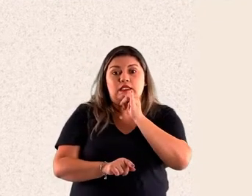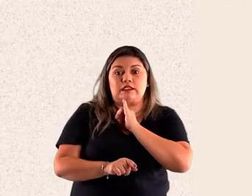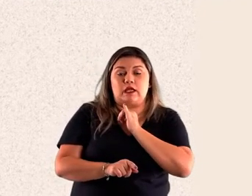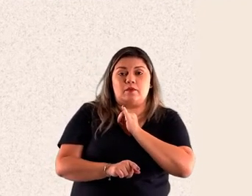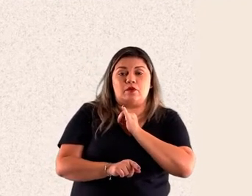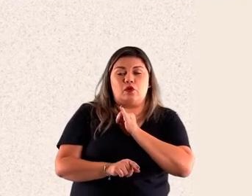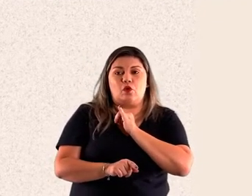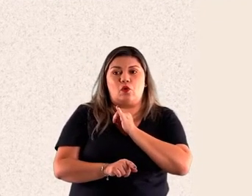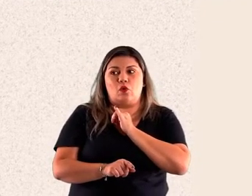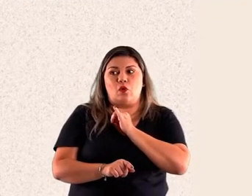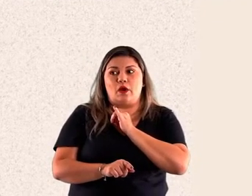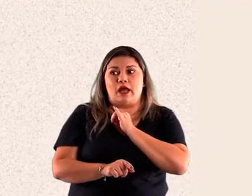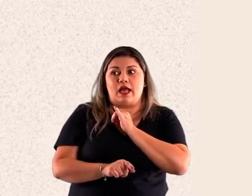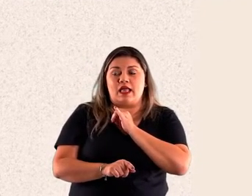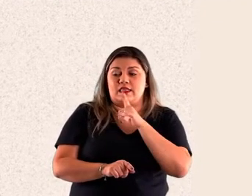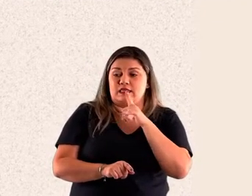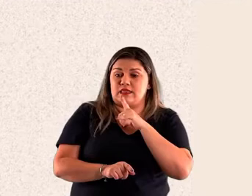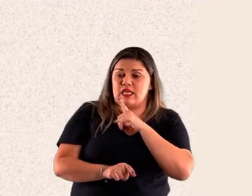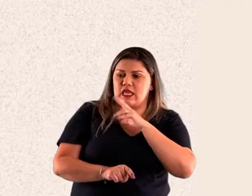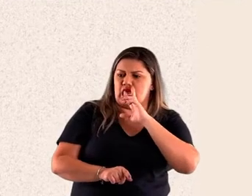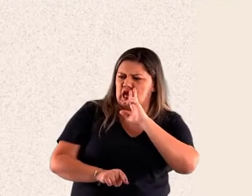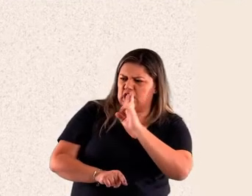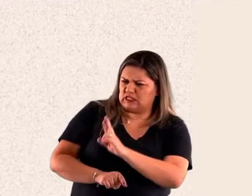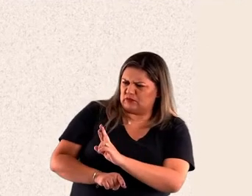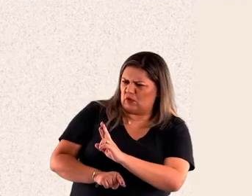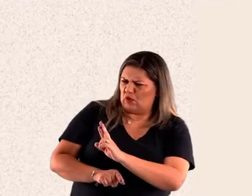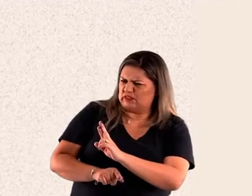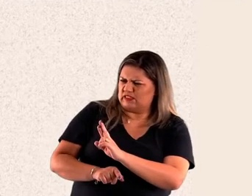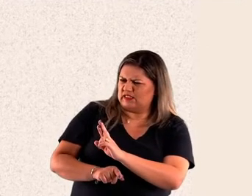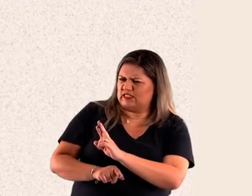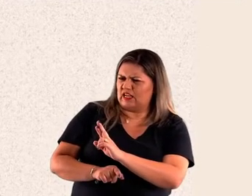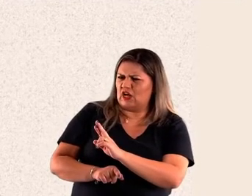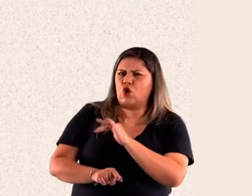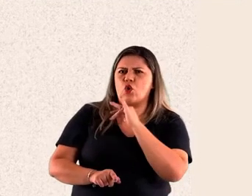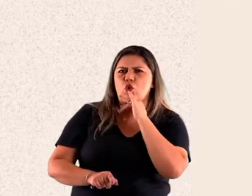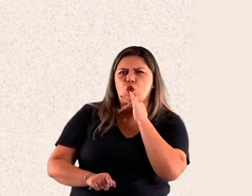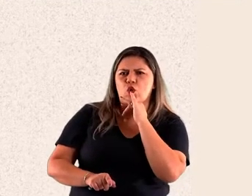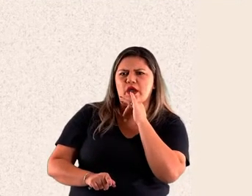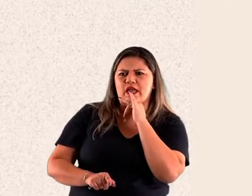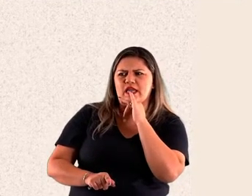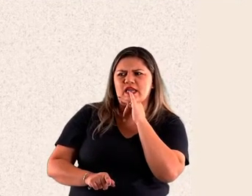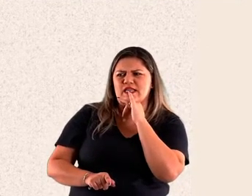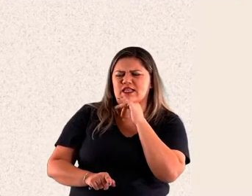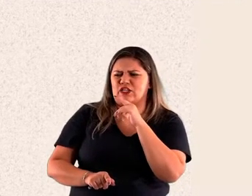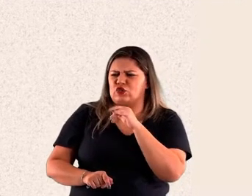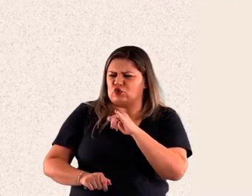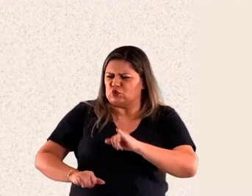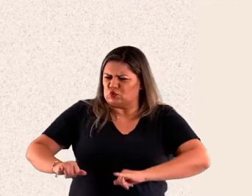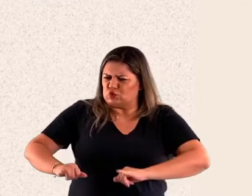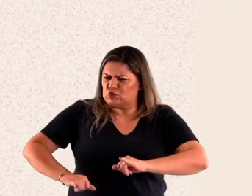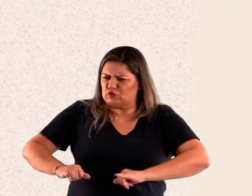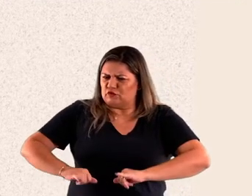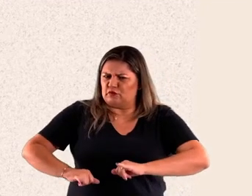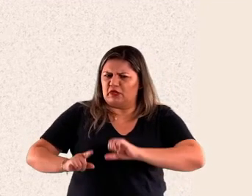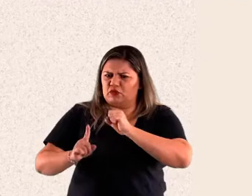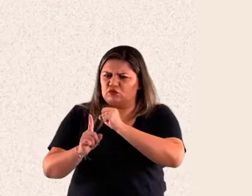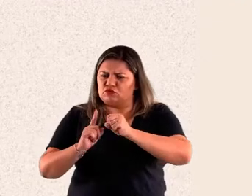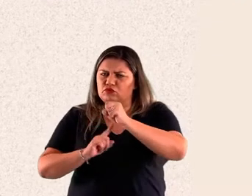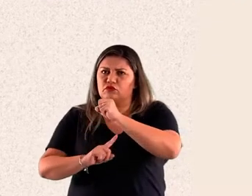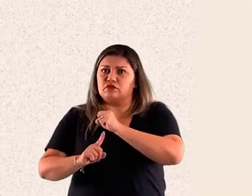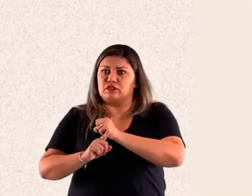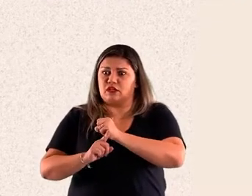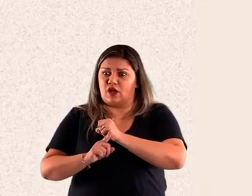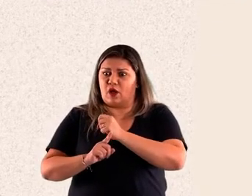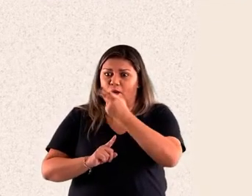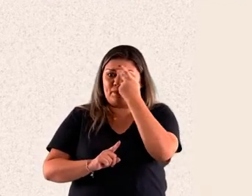de receberem feedbacks negativos ou seja após alguma dor social a pessoa perde